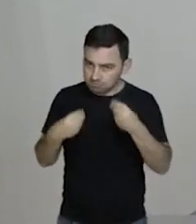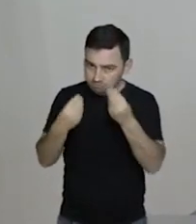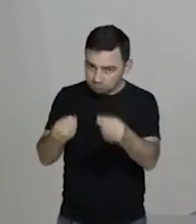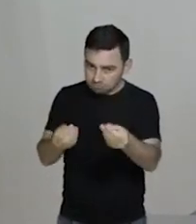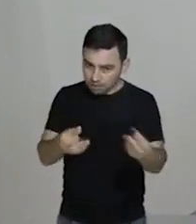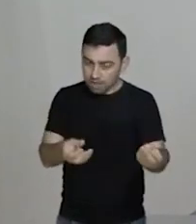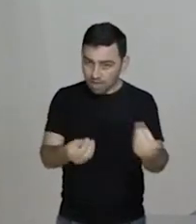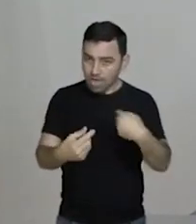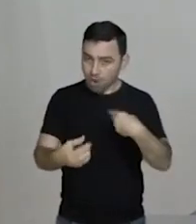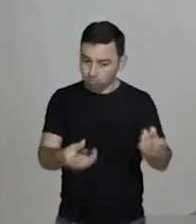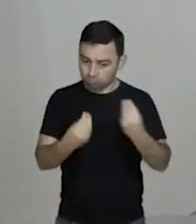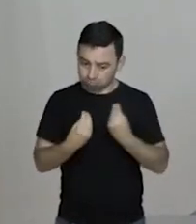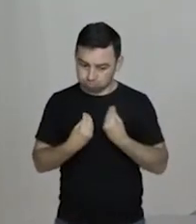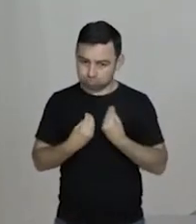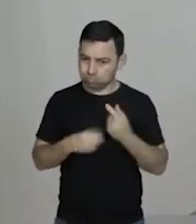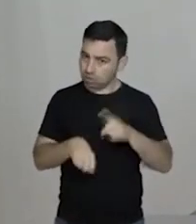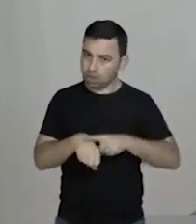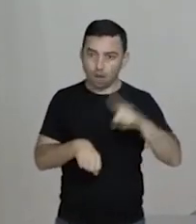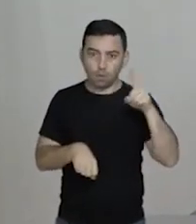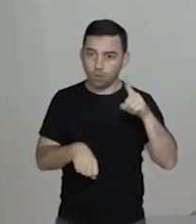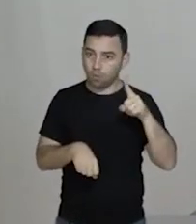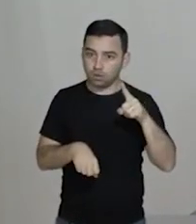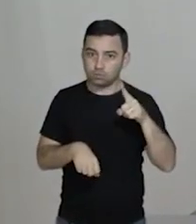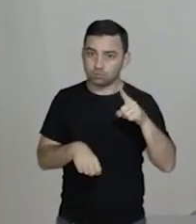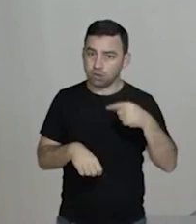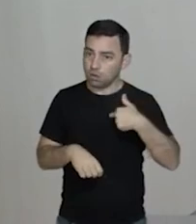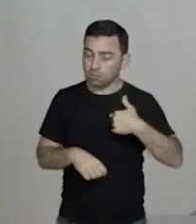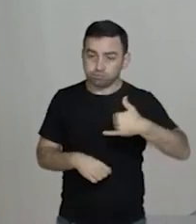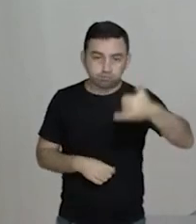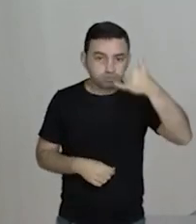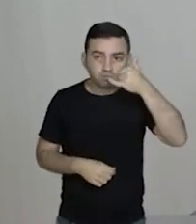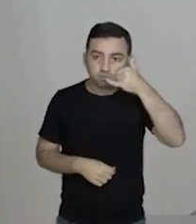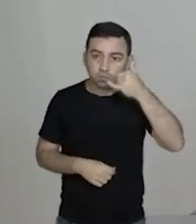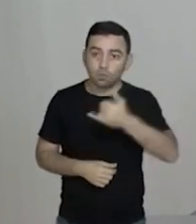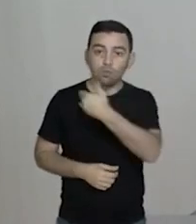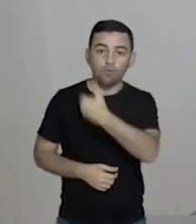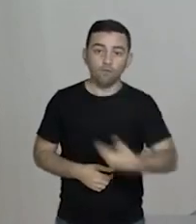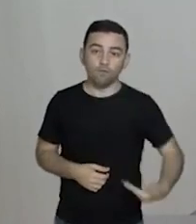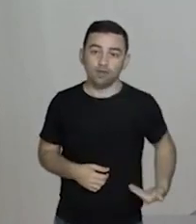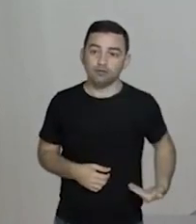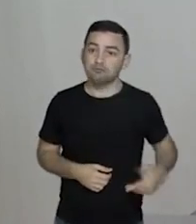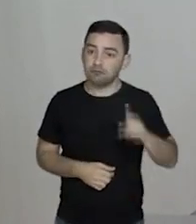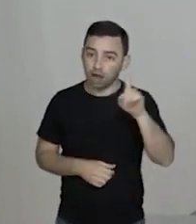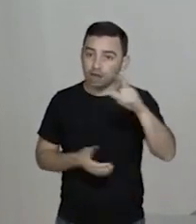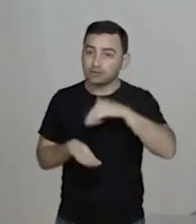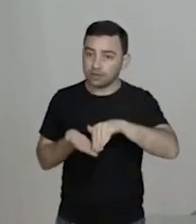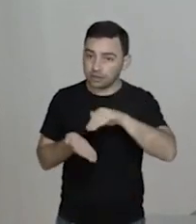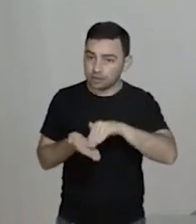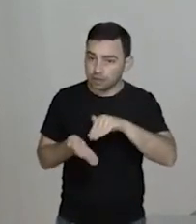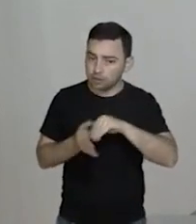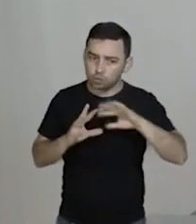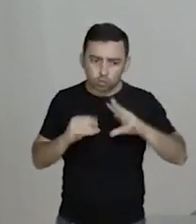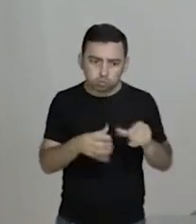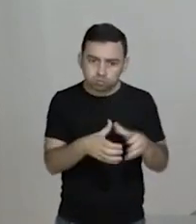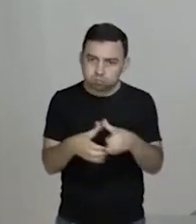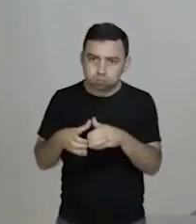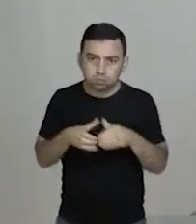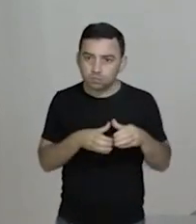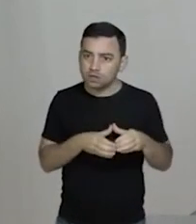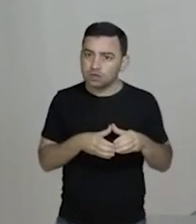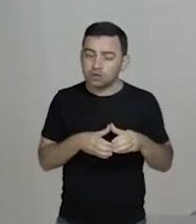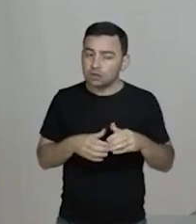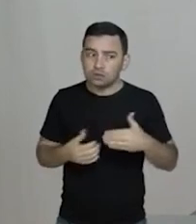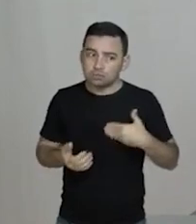recebi e imediatamente Entrei em contato com o governo do estado com a secretarias com todos os órgãos para tirar